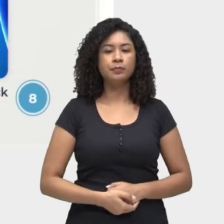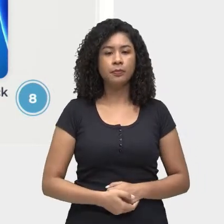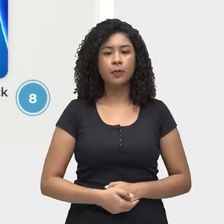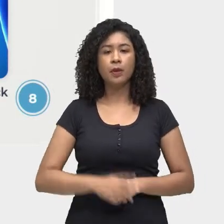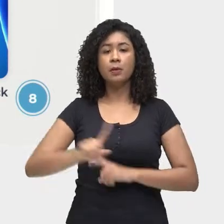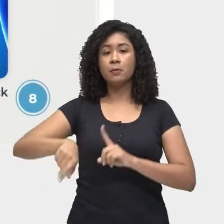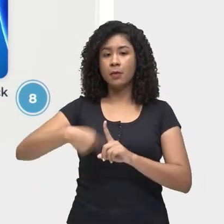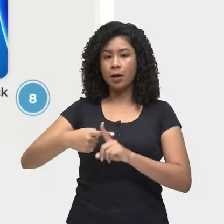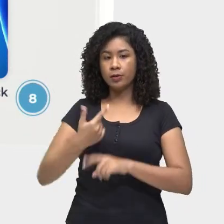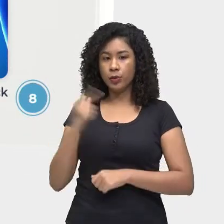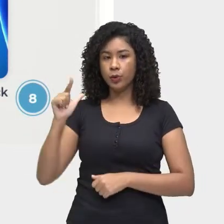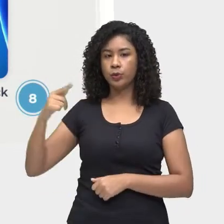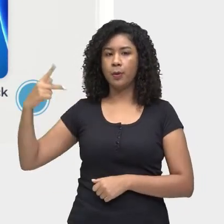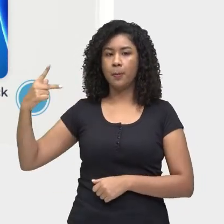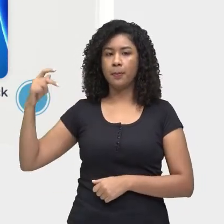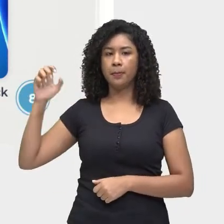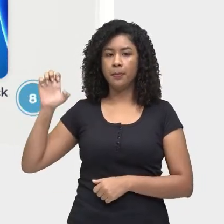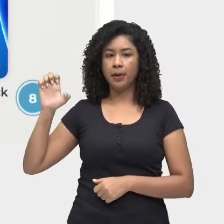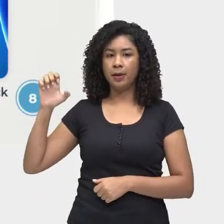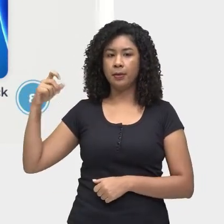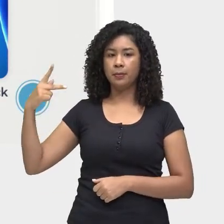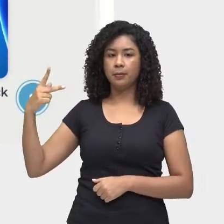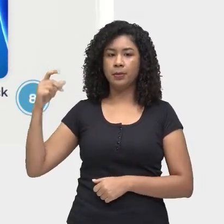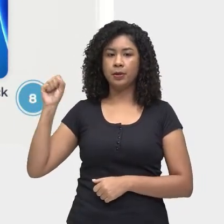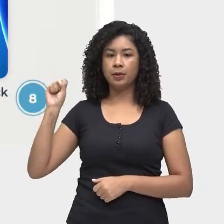porque dentro do meu estômago